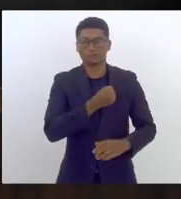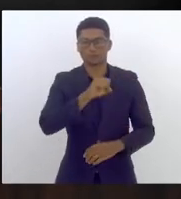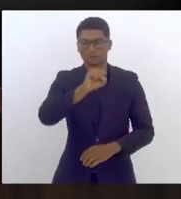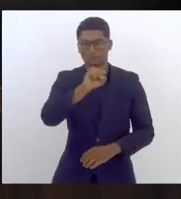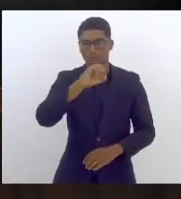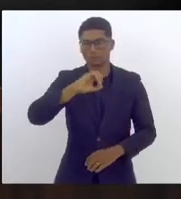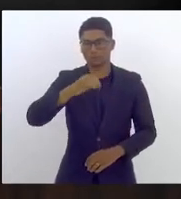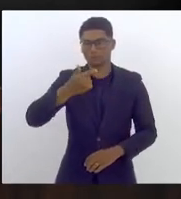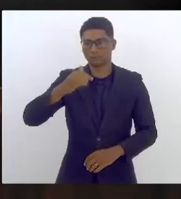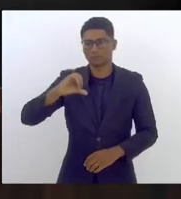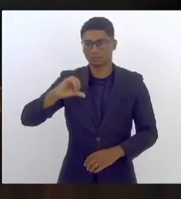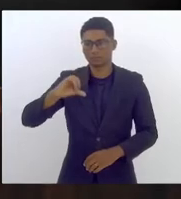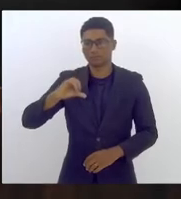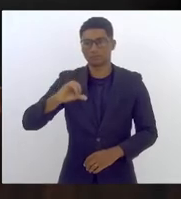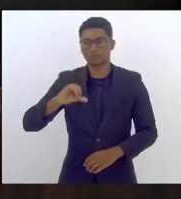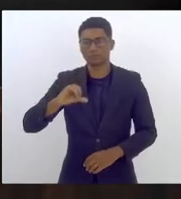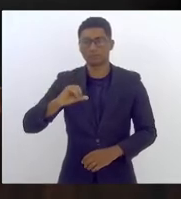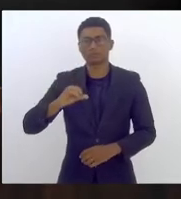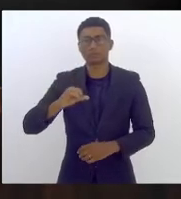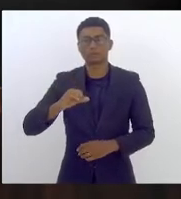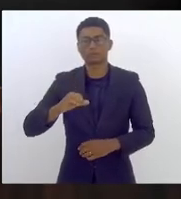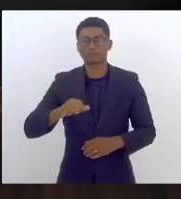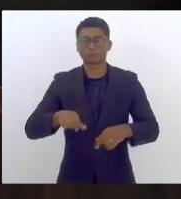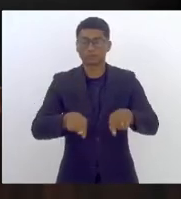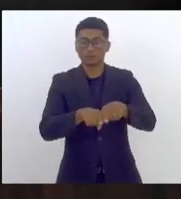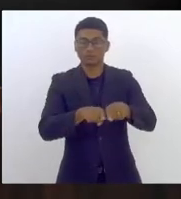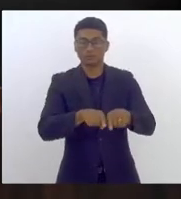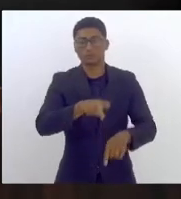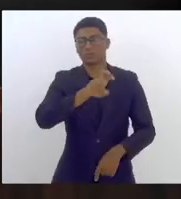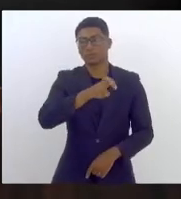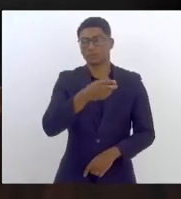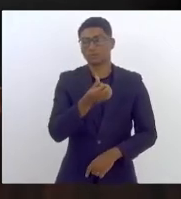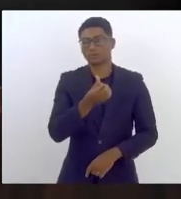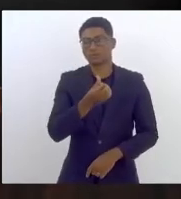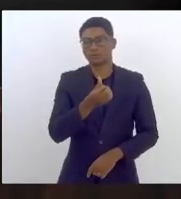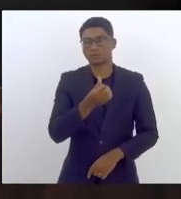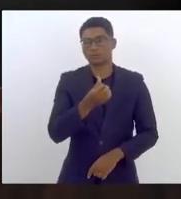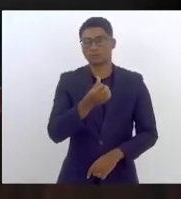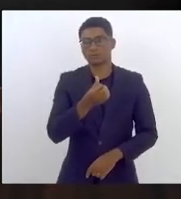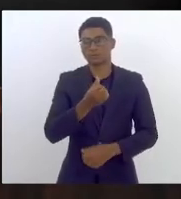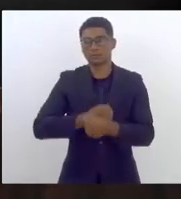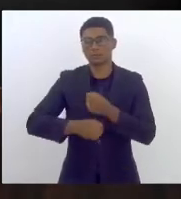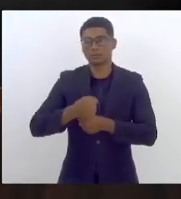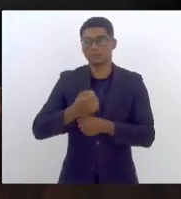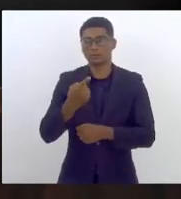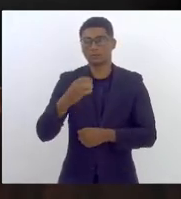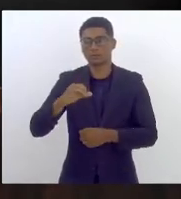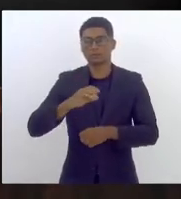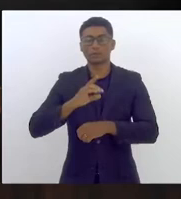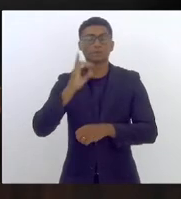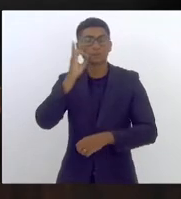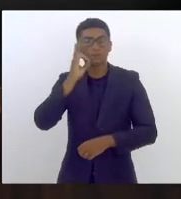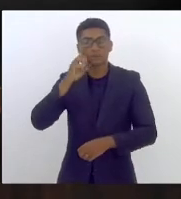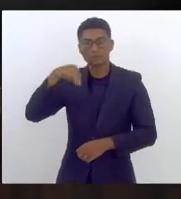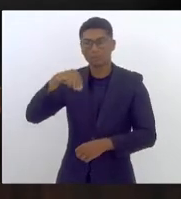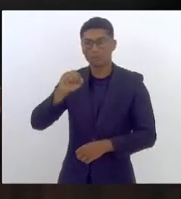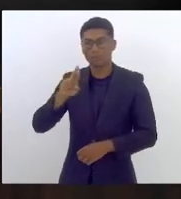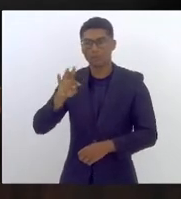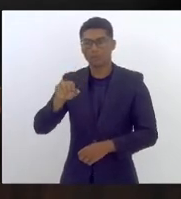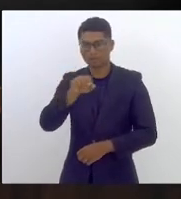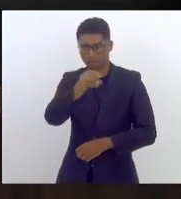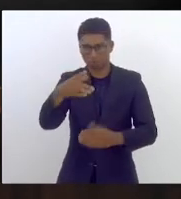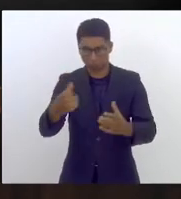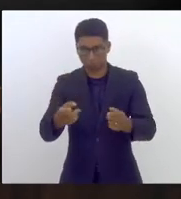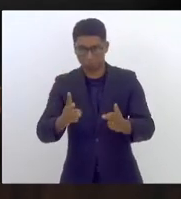de 18 e 56 de 19 deputada Marta Rocha seus que aprovam